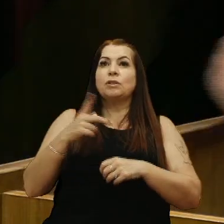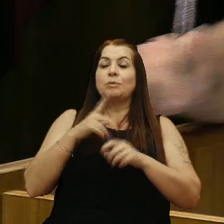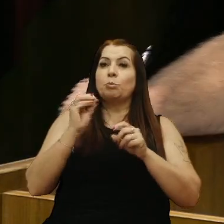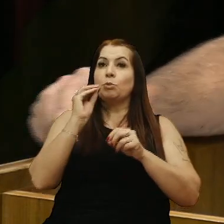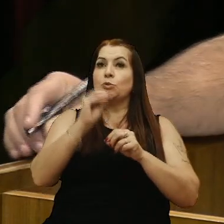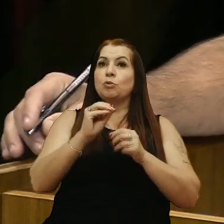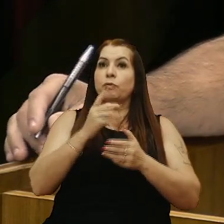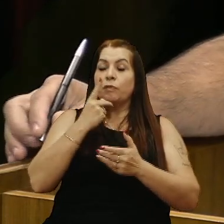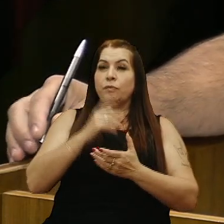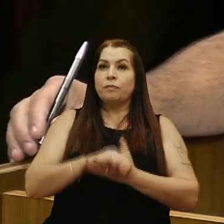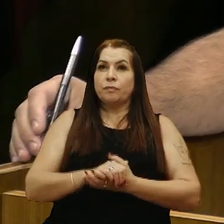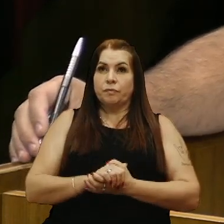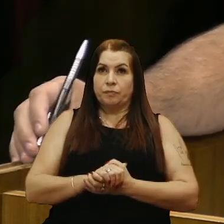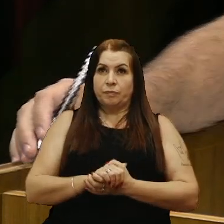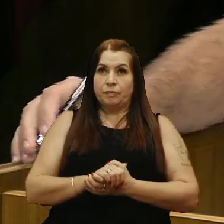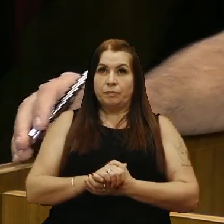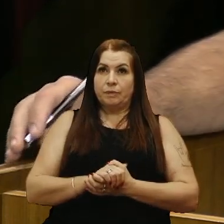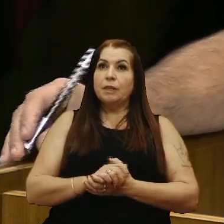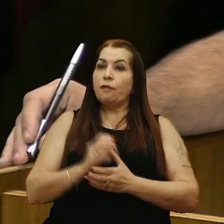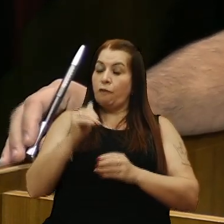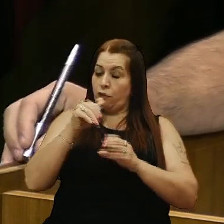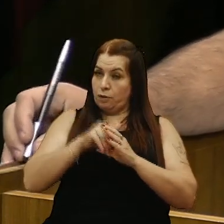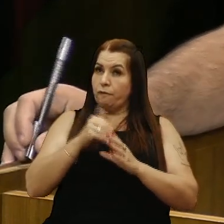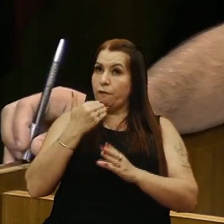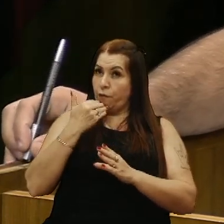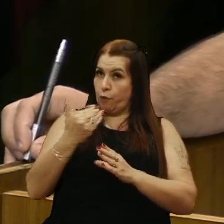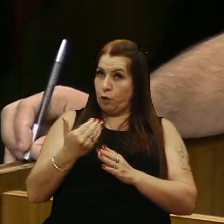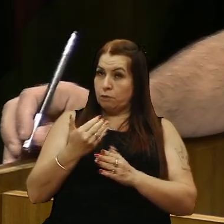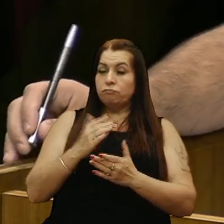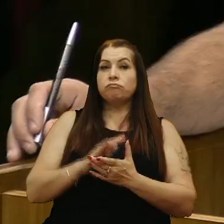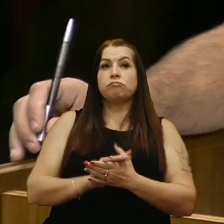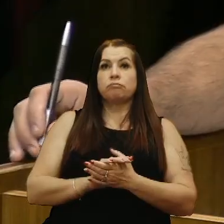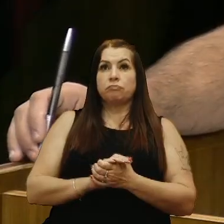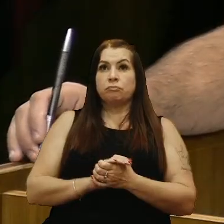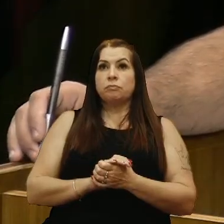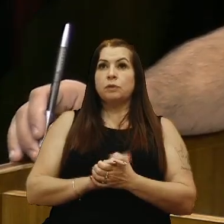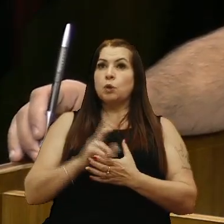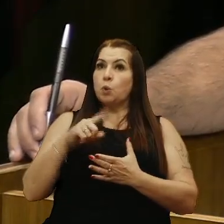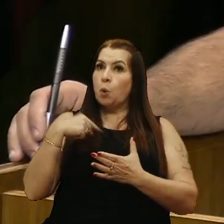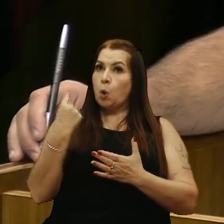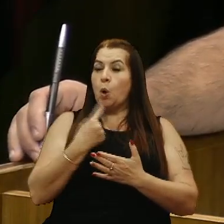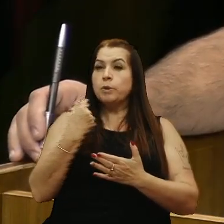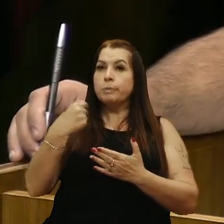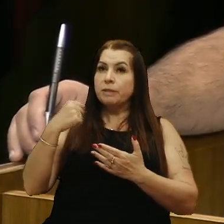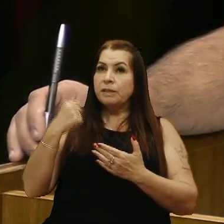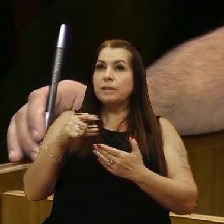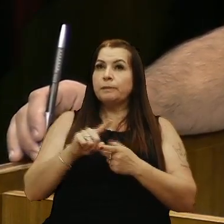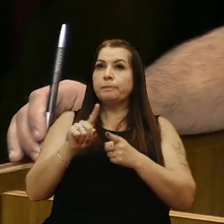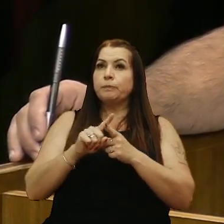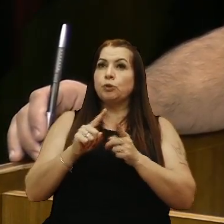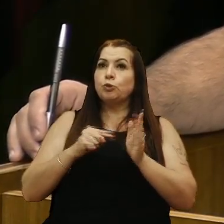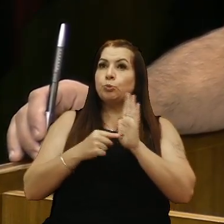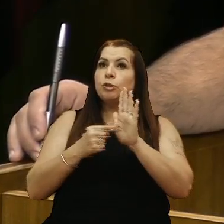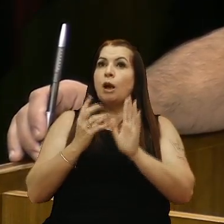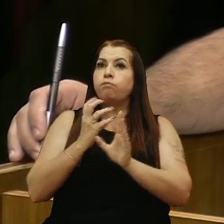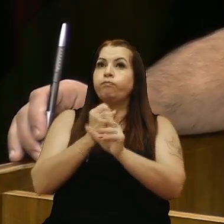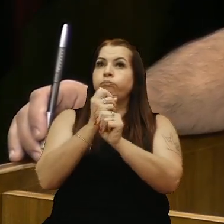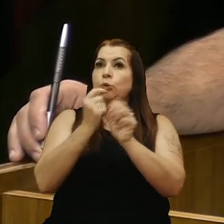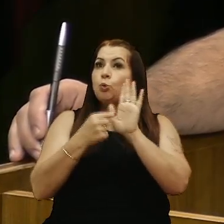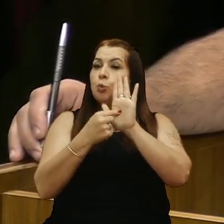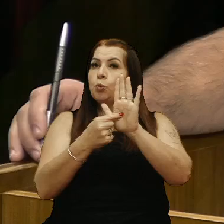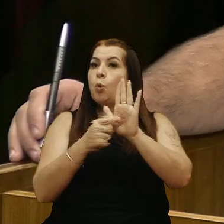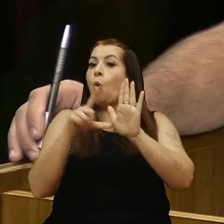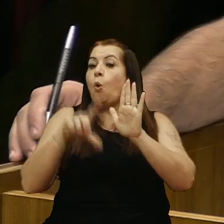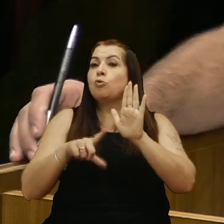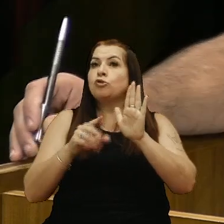seguintes palavras: irei votar favorável, no entanto, nós precisamos de uma prestação de contas de